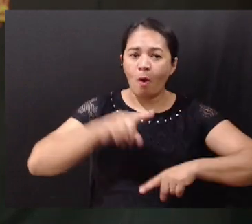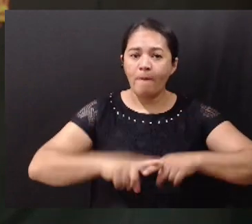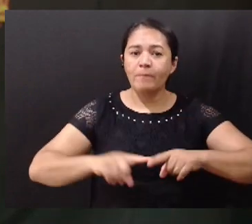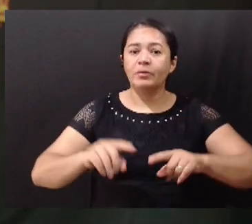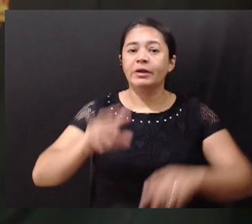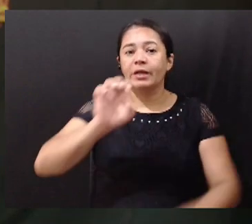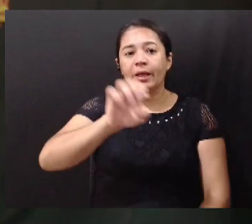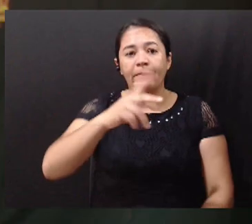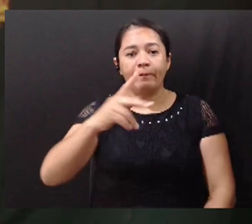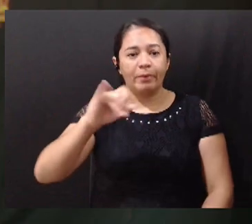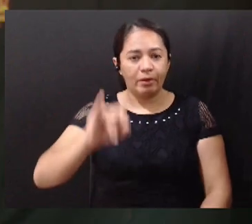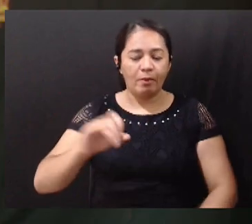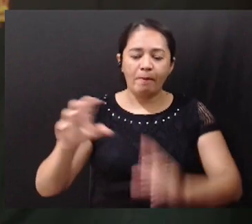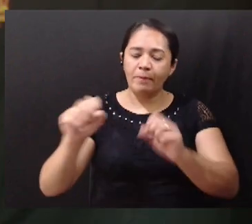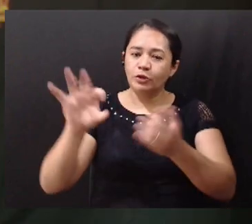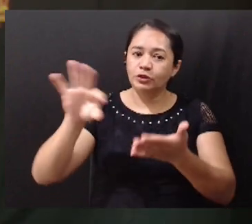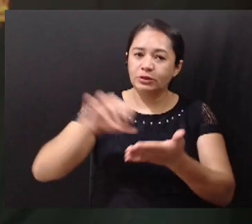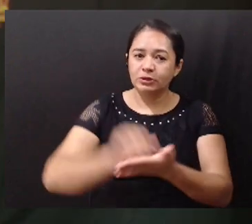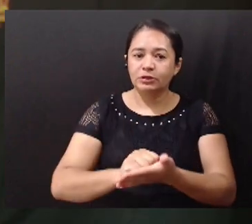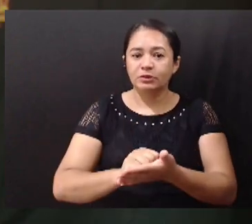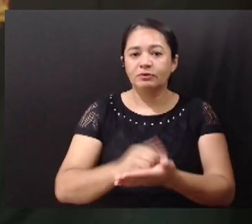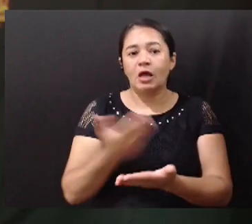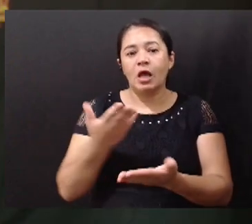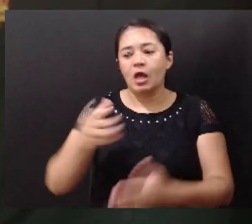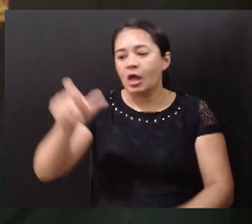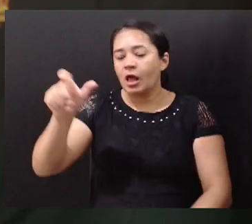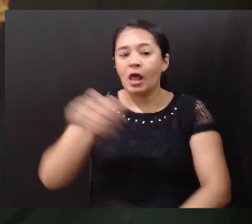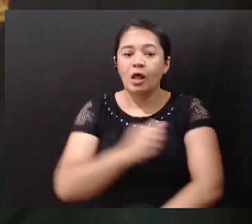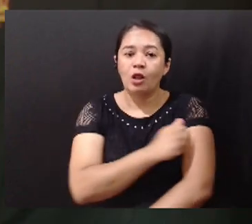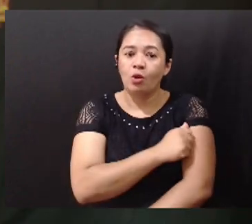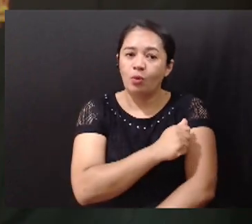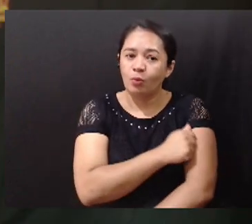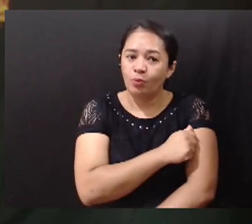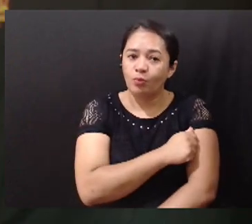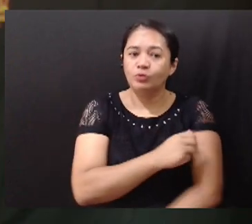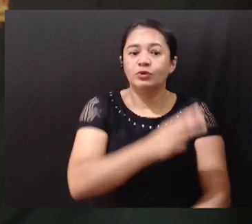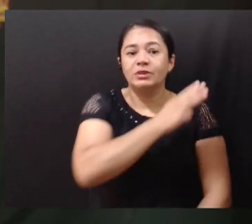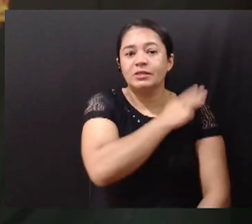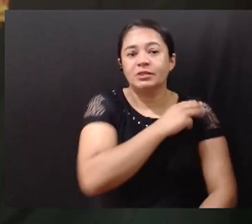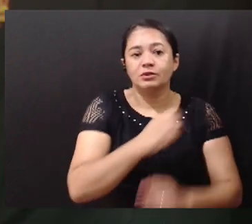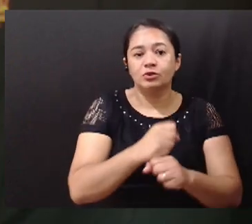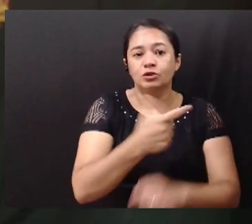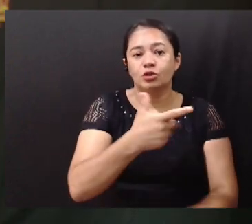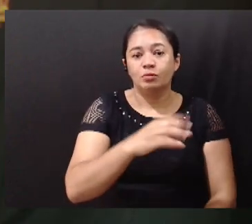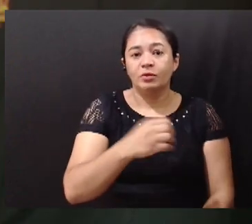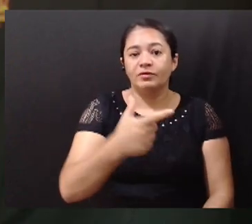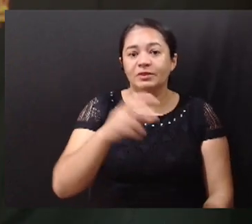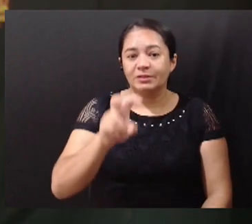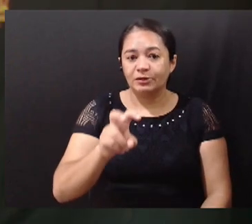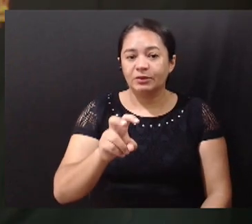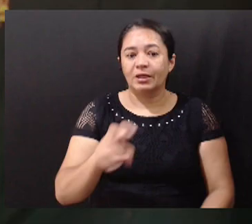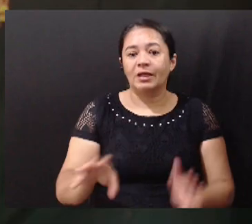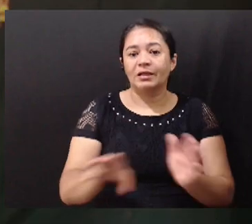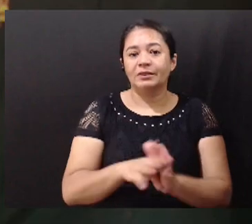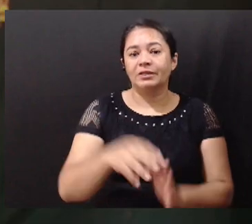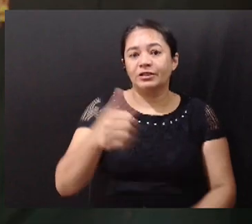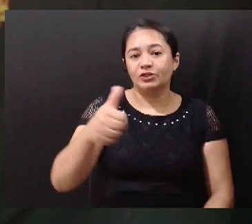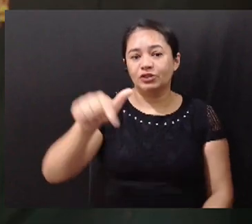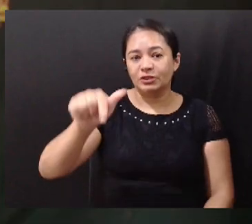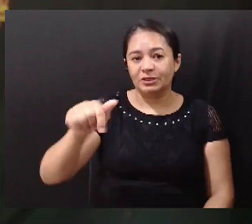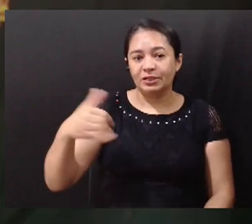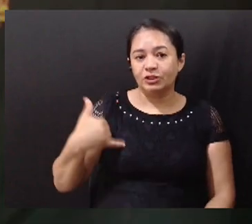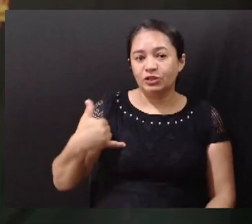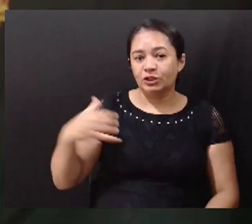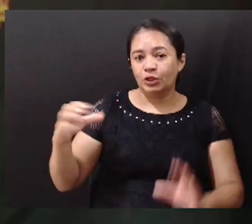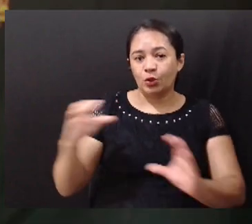inscrever estudantes que cursaram o ensino médio em 2025 com até 17 anos completos e renda familiar per capita de até um salário mínimo